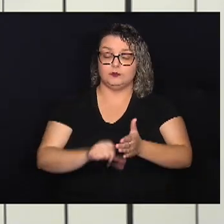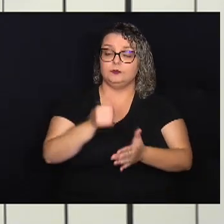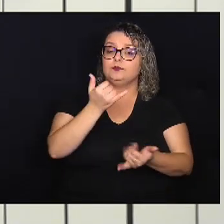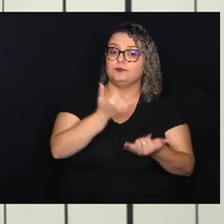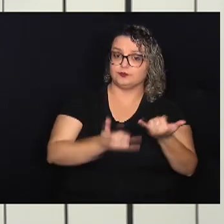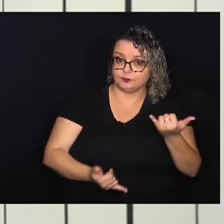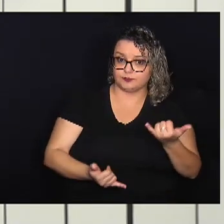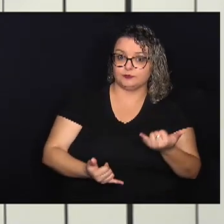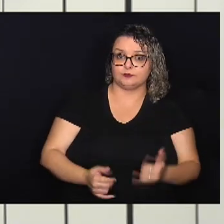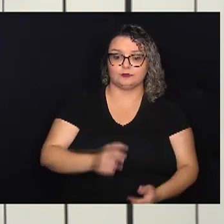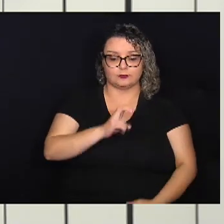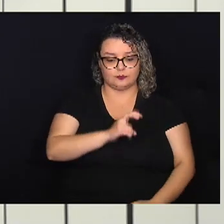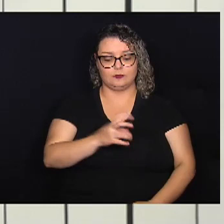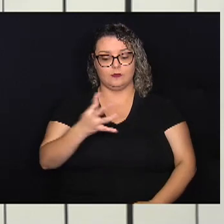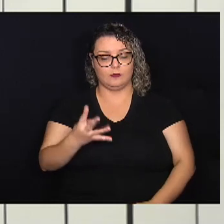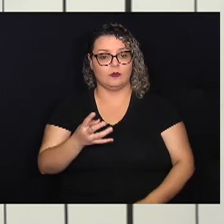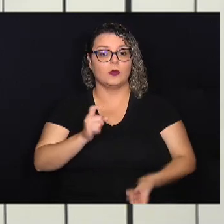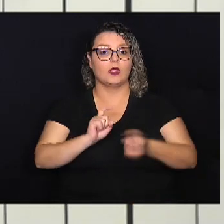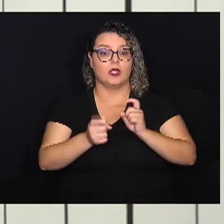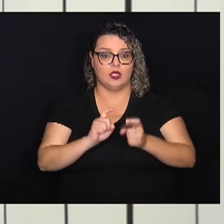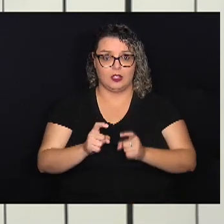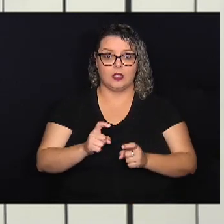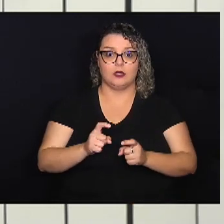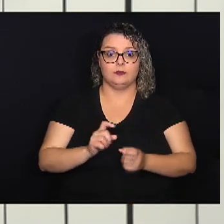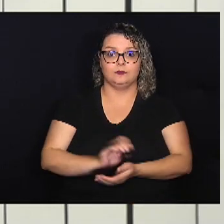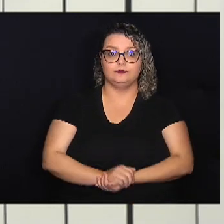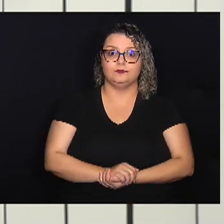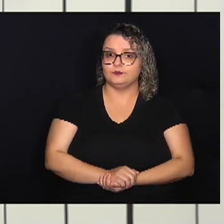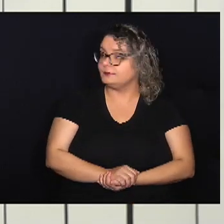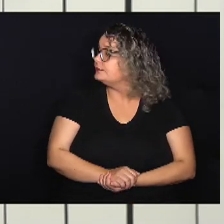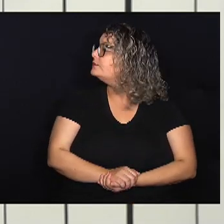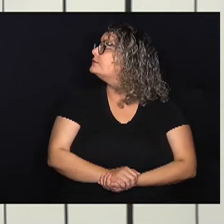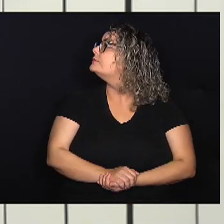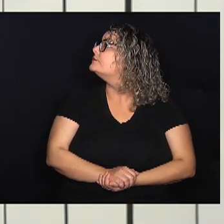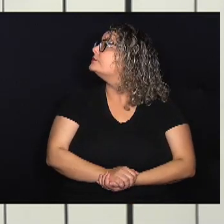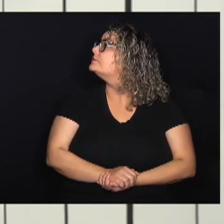da 54ª reunião ordinária.